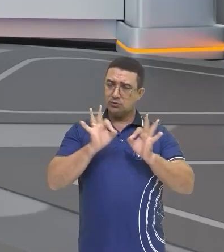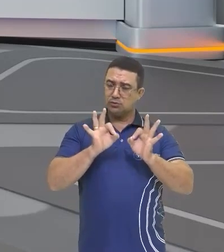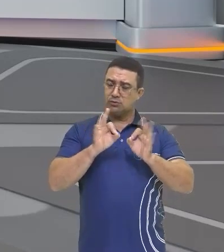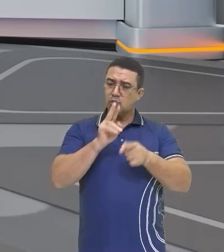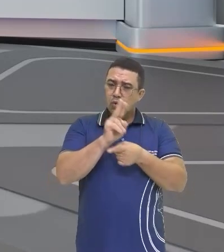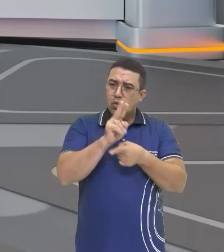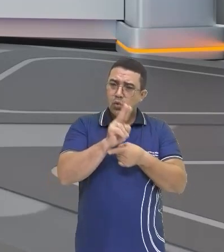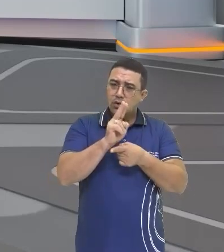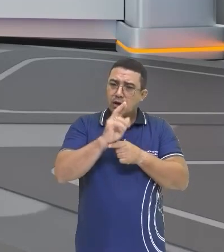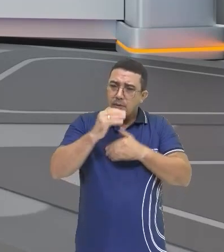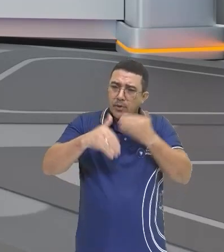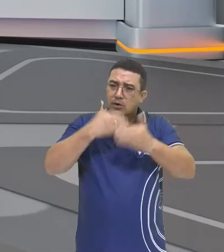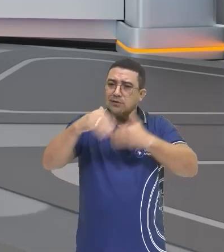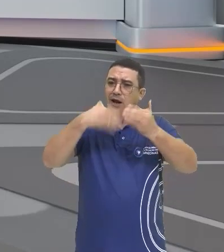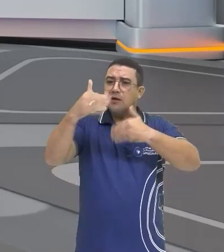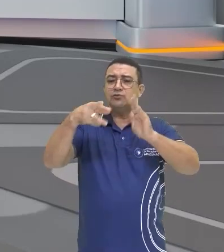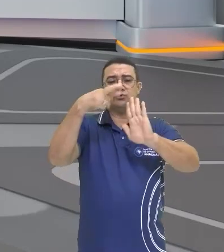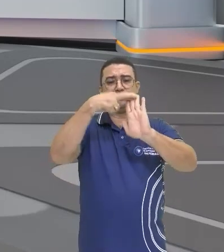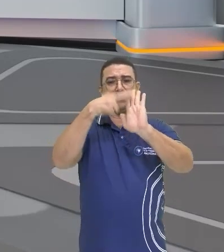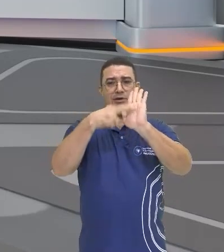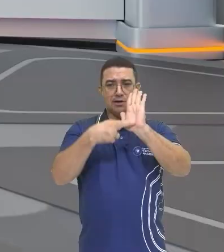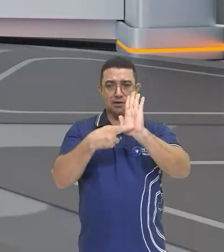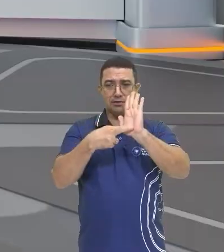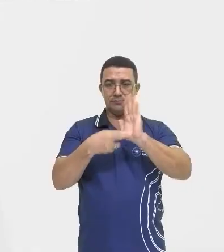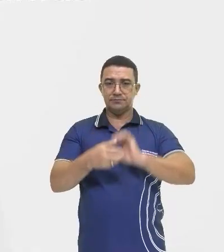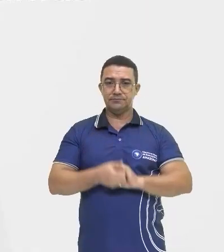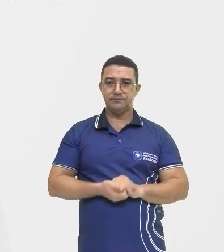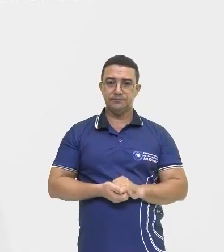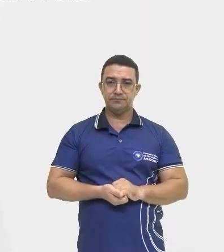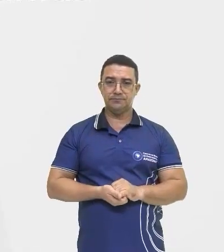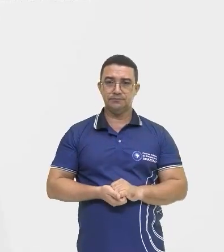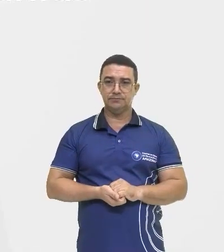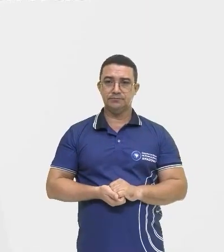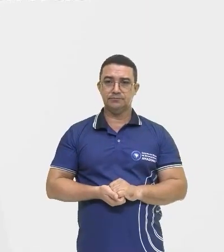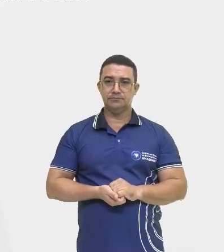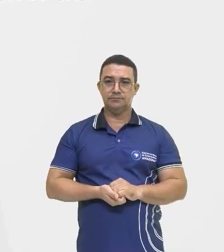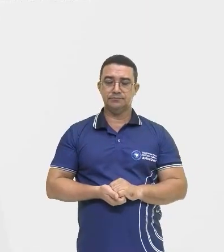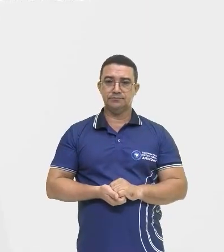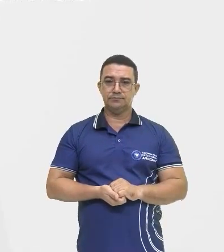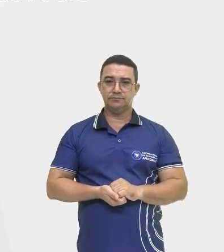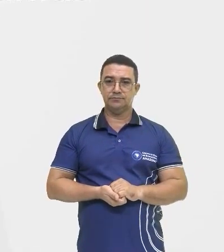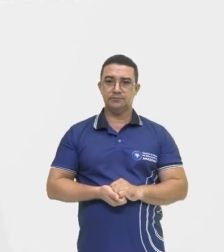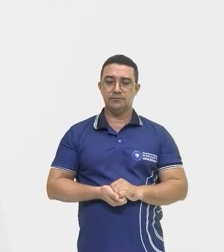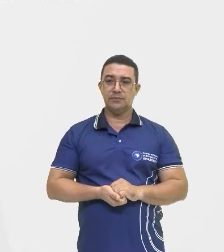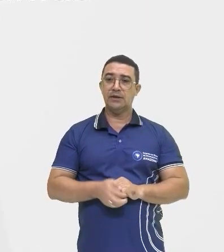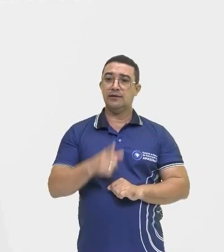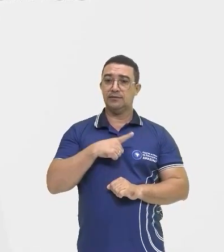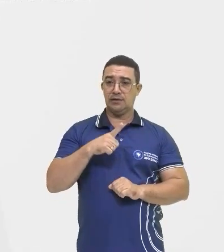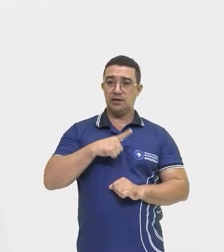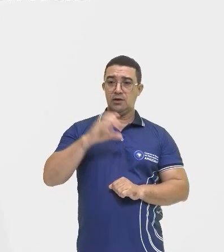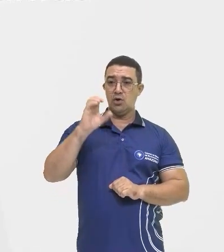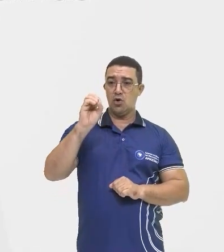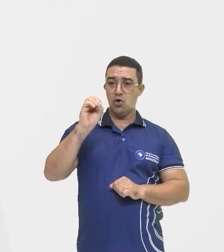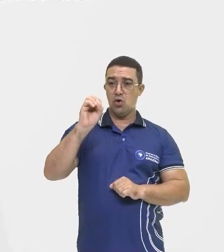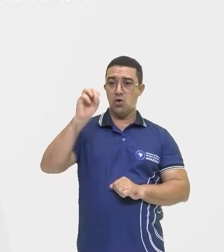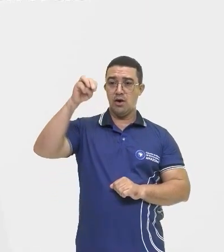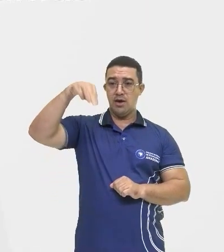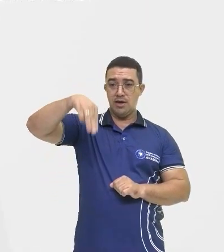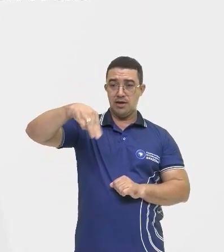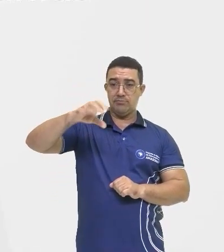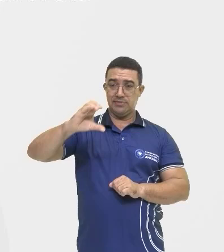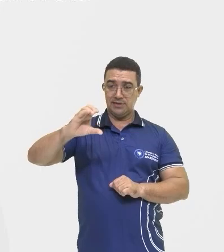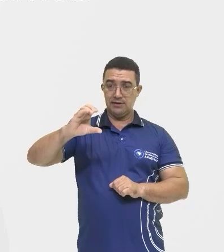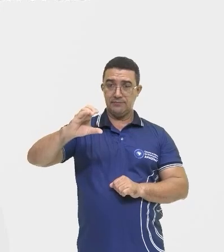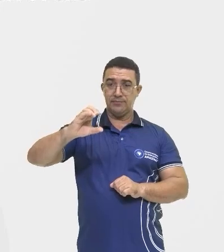desse processo de normatização. Vamos conhecer qual é? Olha só, a gente tem a Organização Mundial